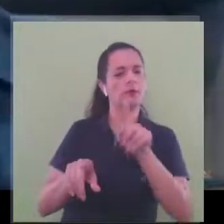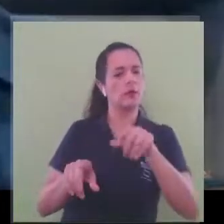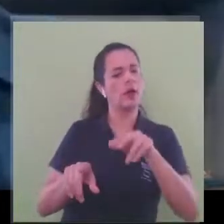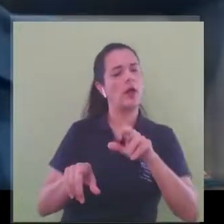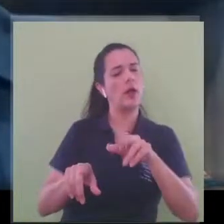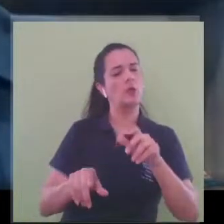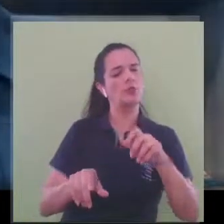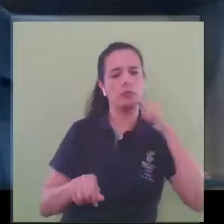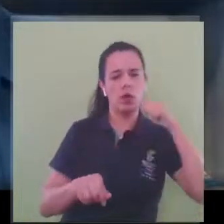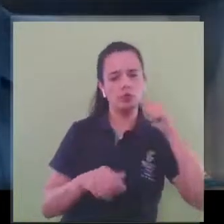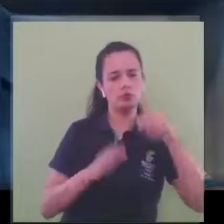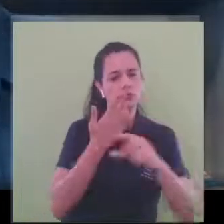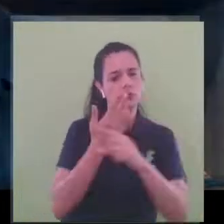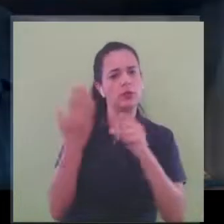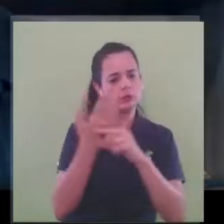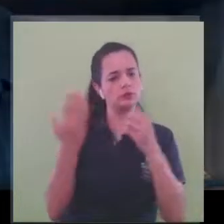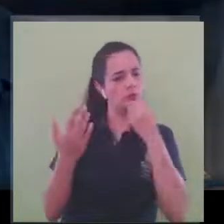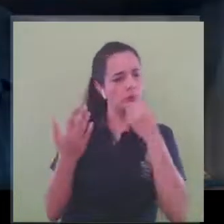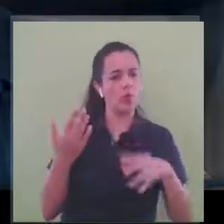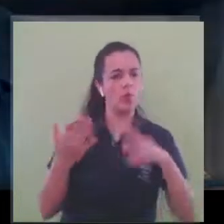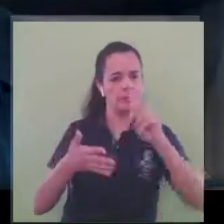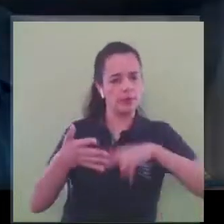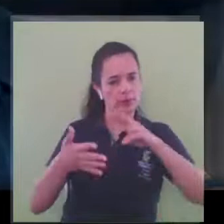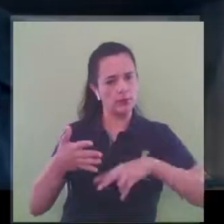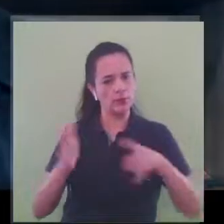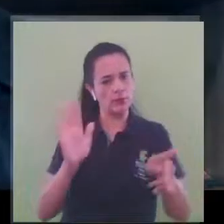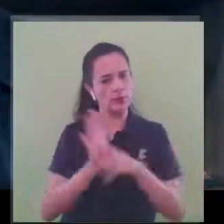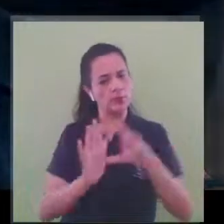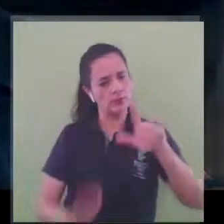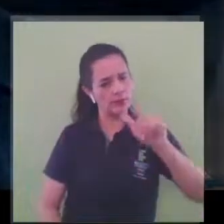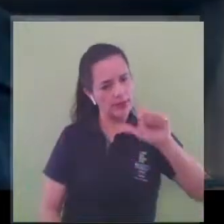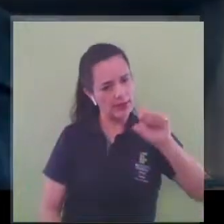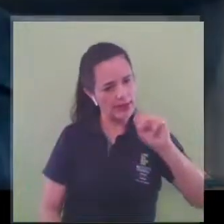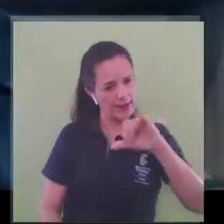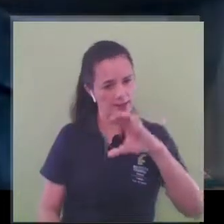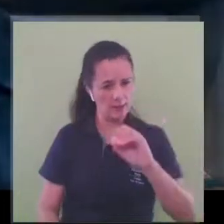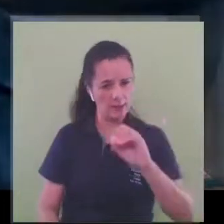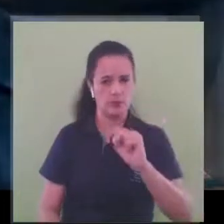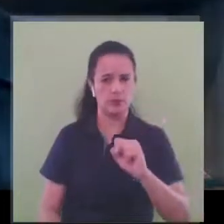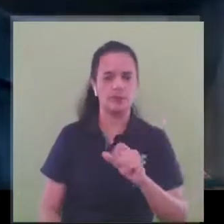infanto-juvenil, propriamente. Lá no Três Vias, tem no blog, né,